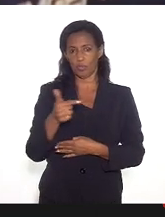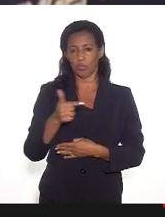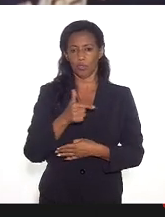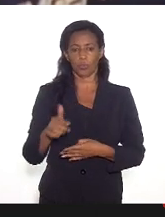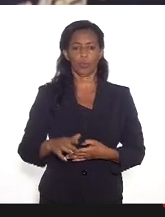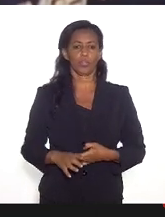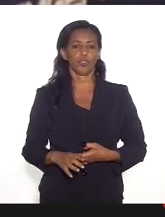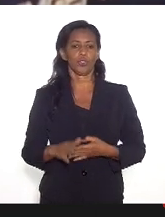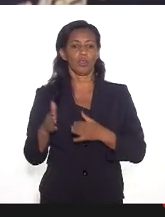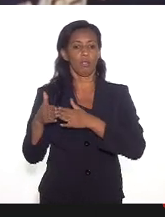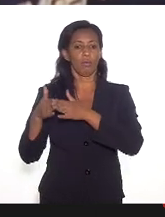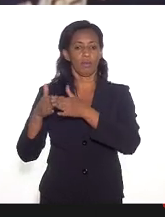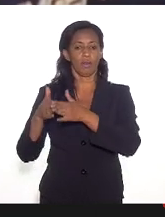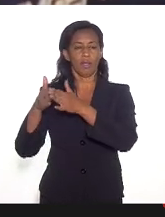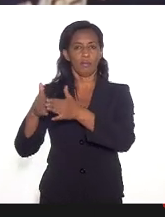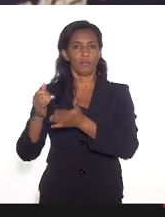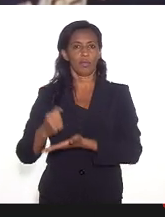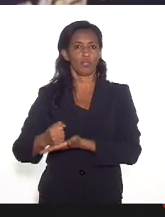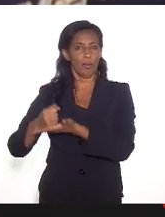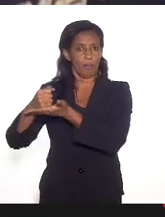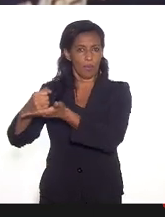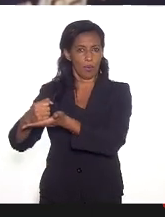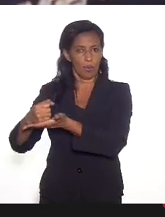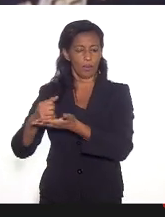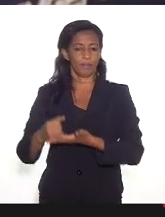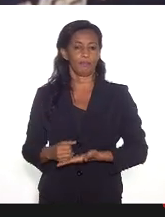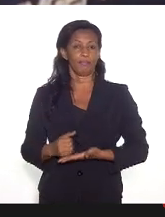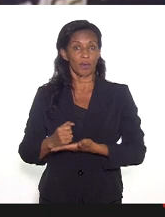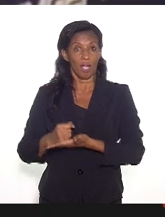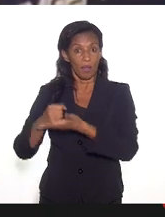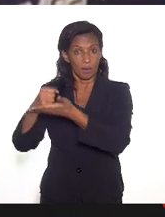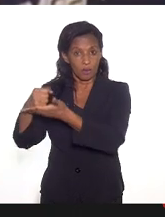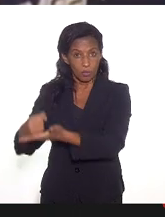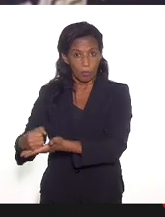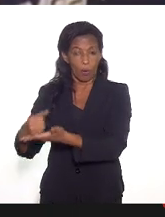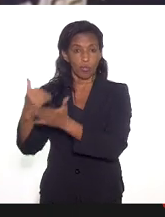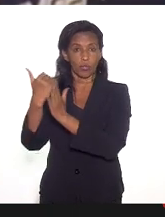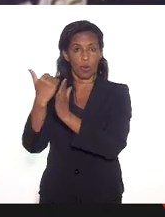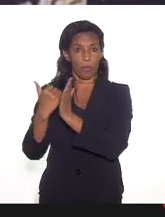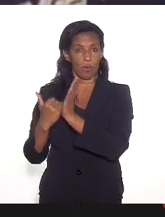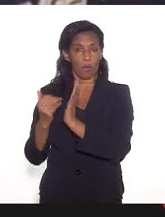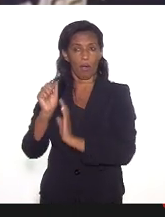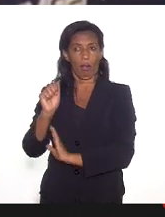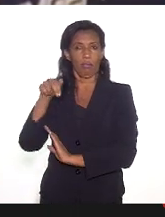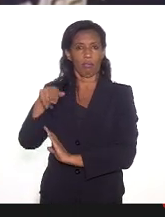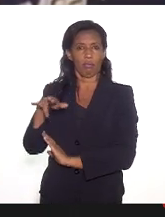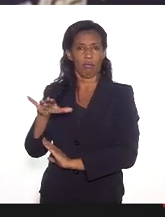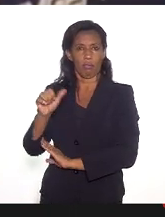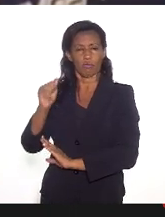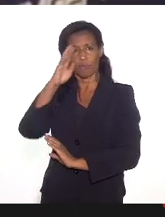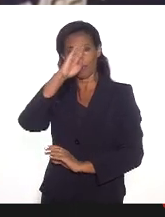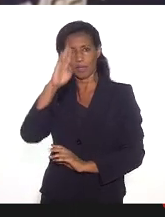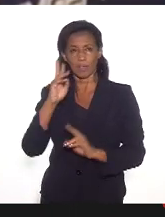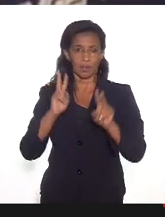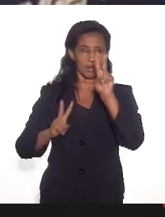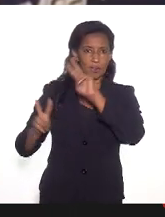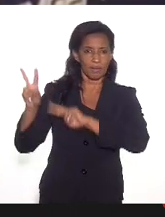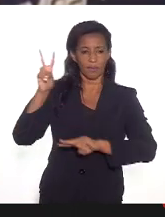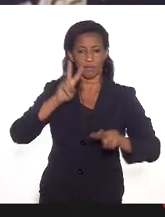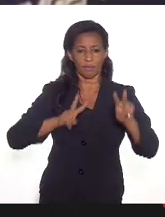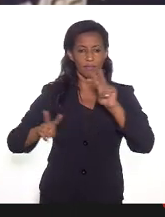é o navio de apoio antártico, para dar suporte ao programa antártico brasileiro, dentro dessa visão